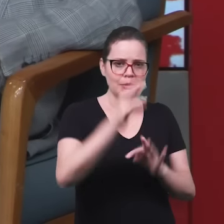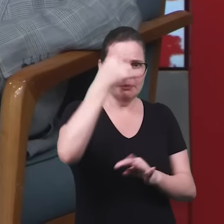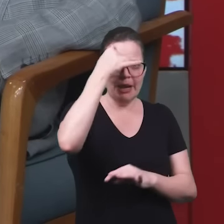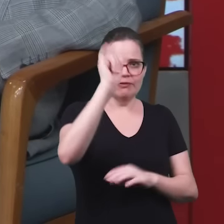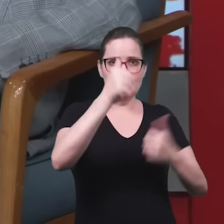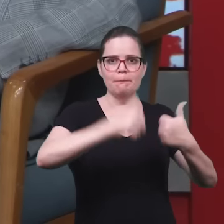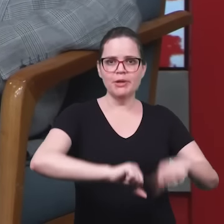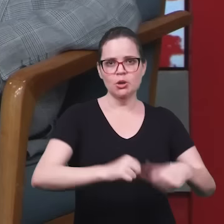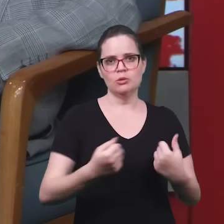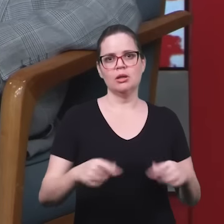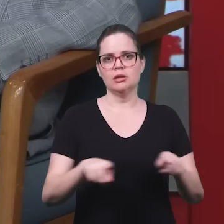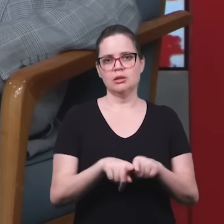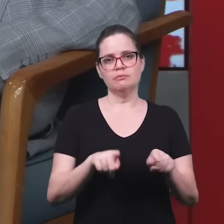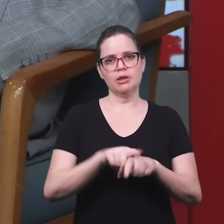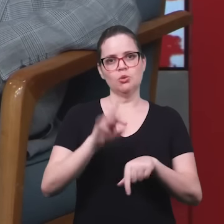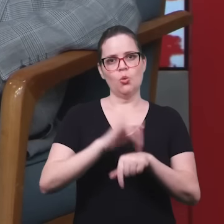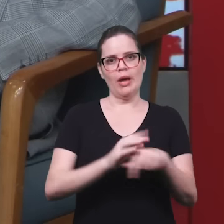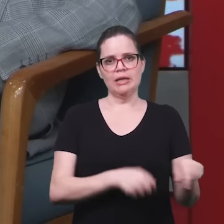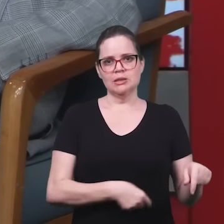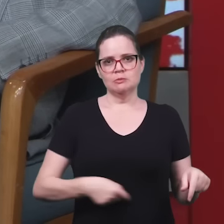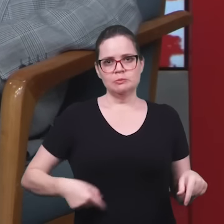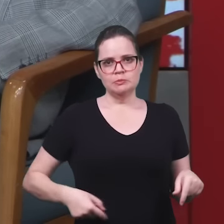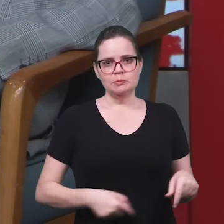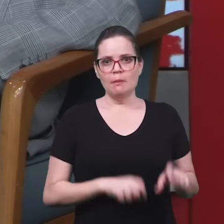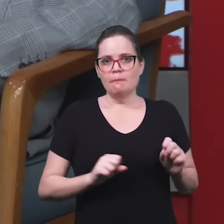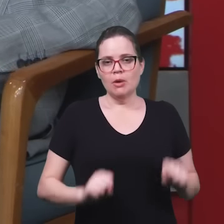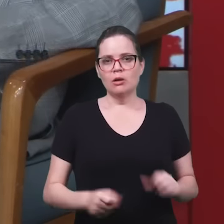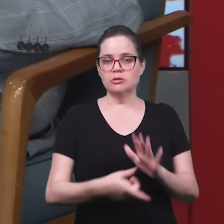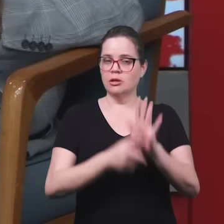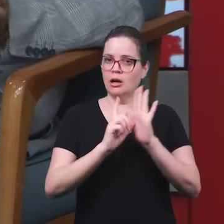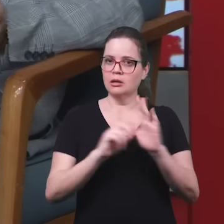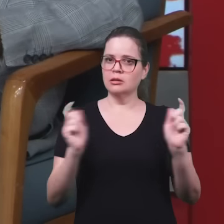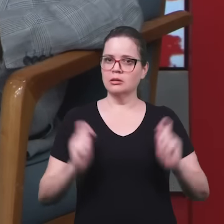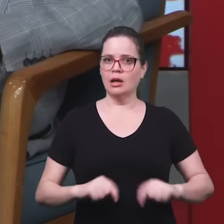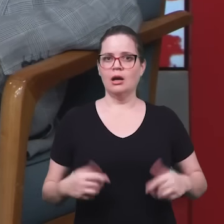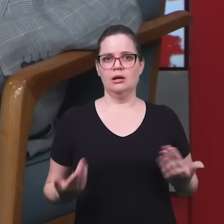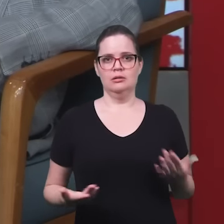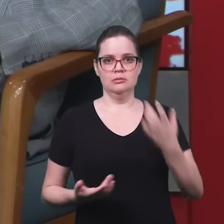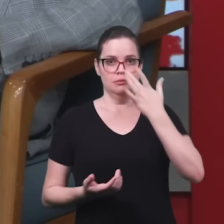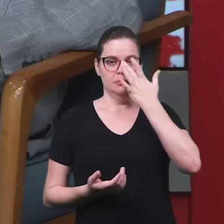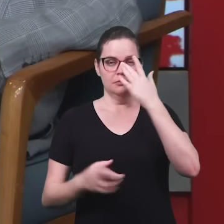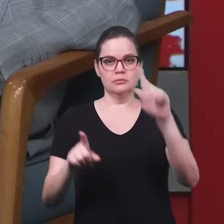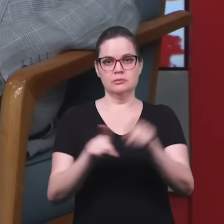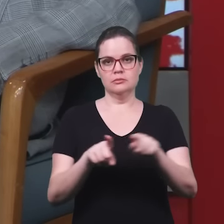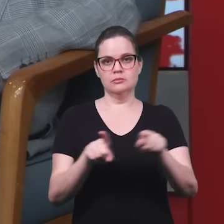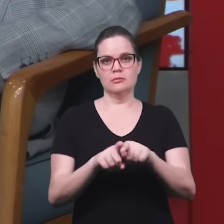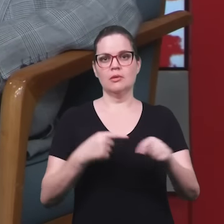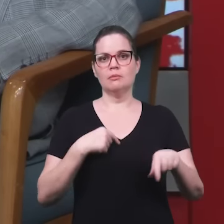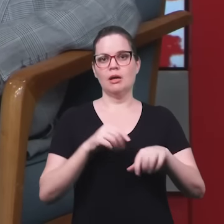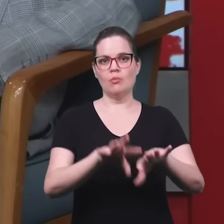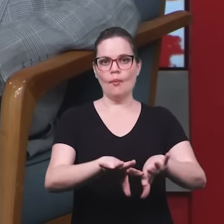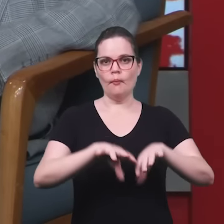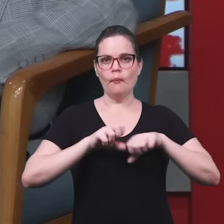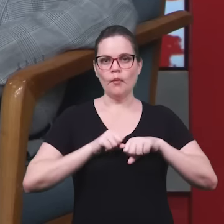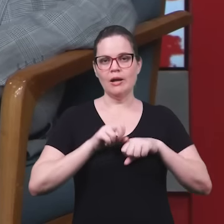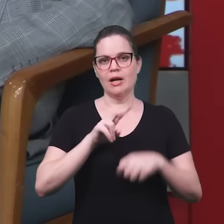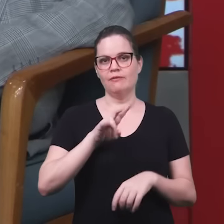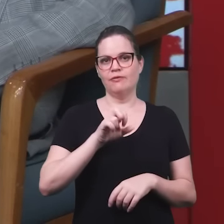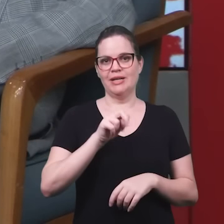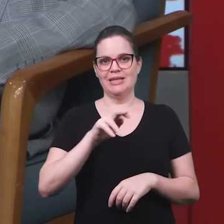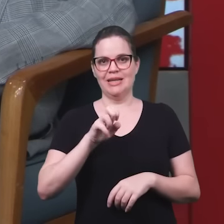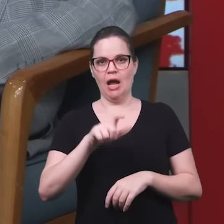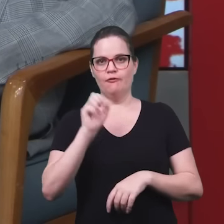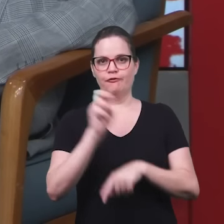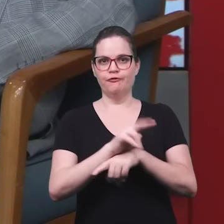Doenças digestivas, não é? As contaminações virais, principalmente nas doenças